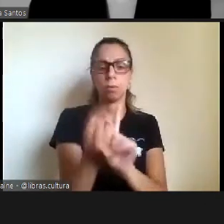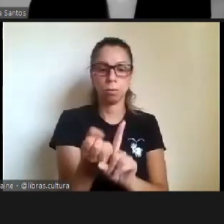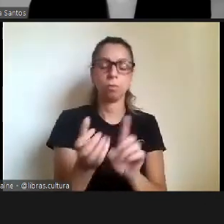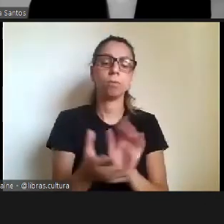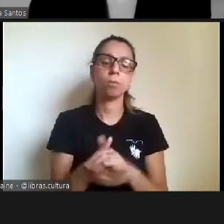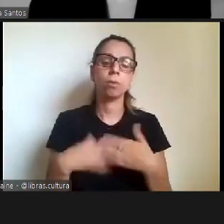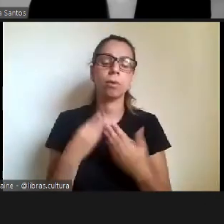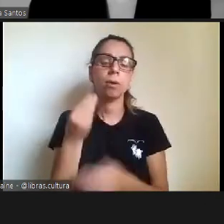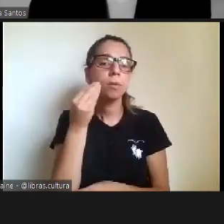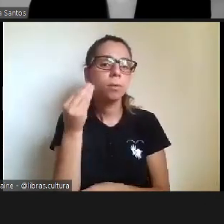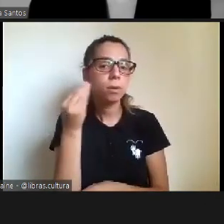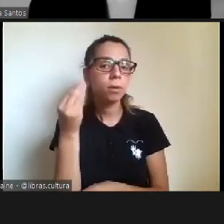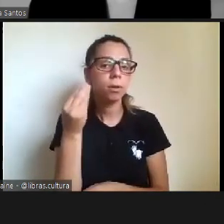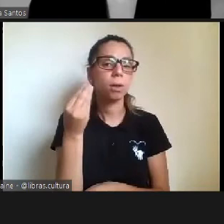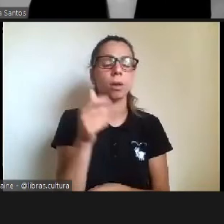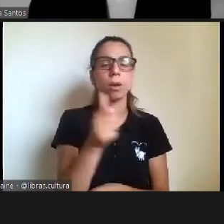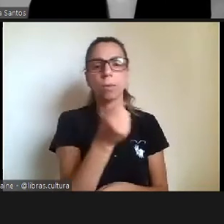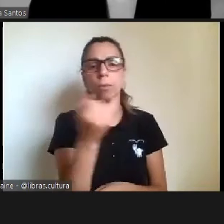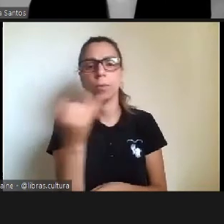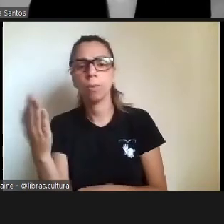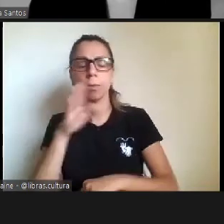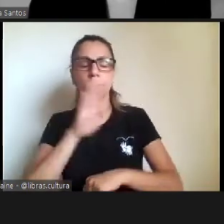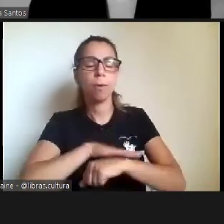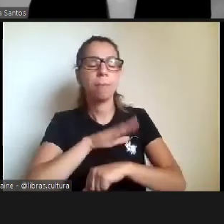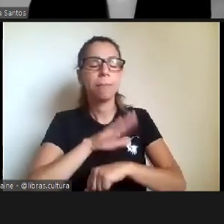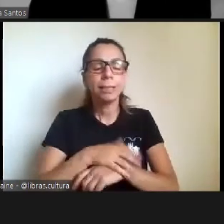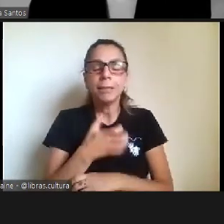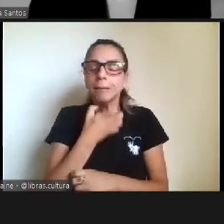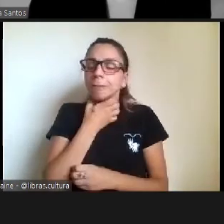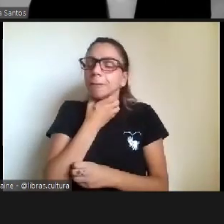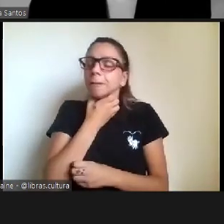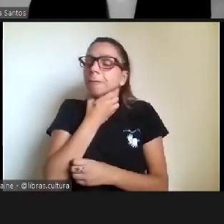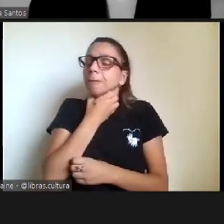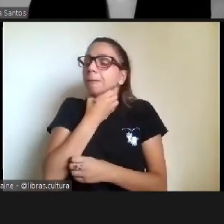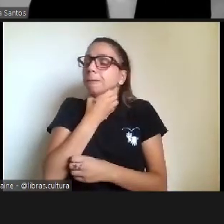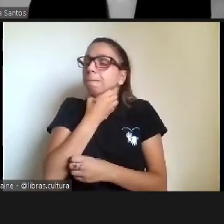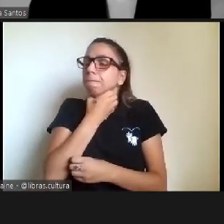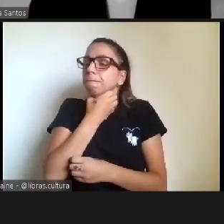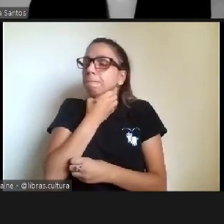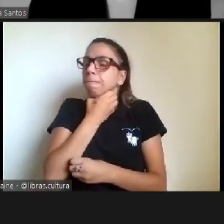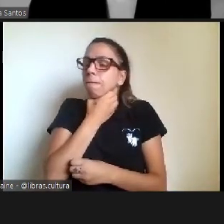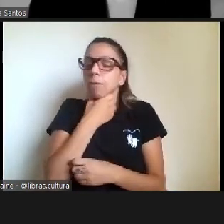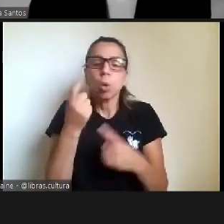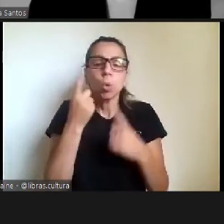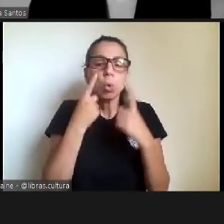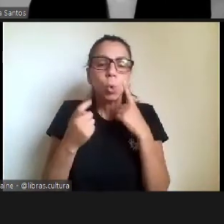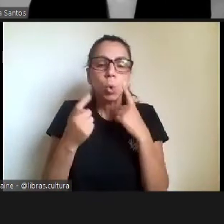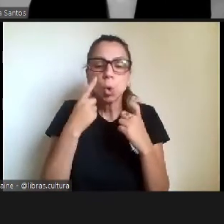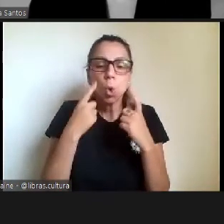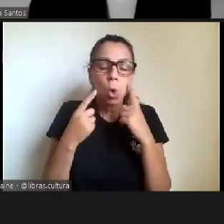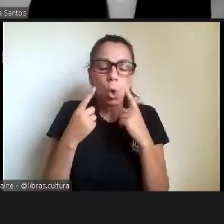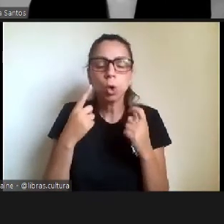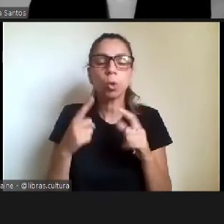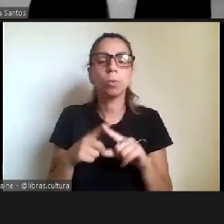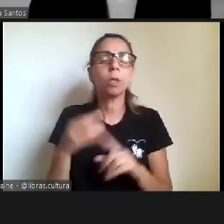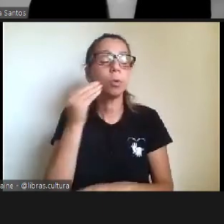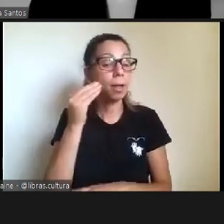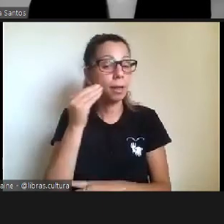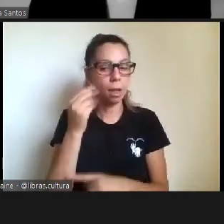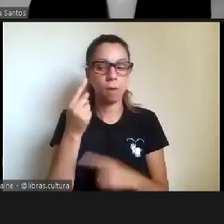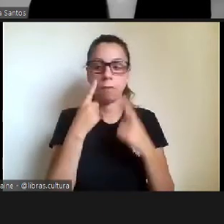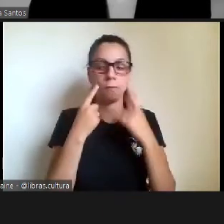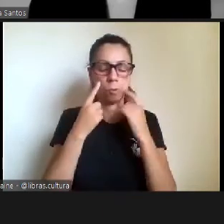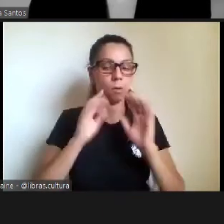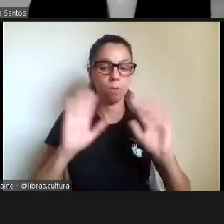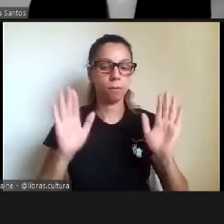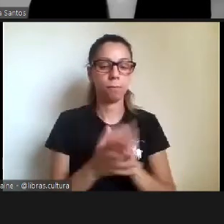não, alguns momentos a voz embargou, mas eu tentei não chorar. E no final, sim, eu já sabia, já estava no